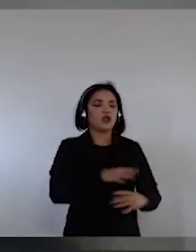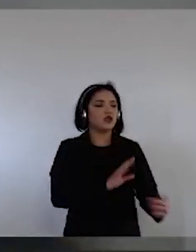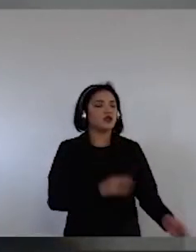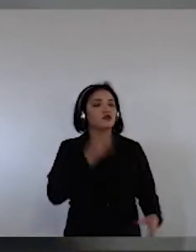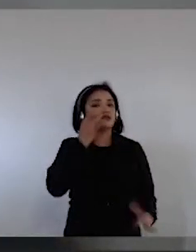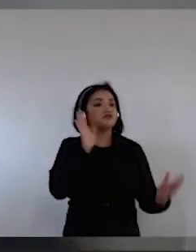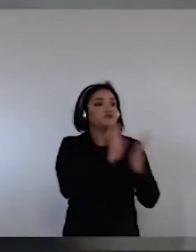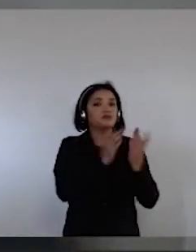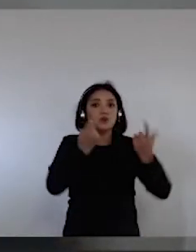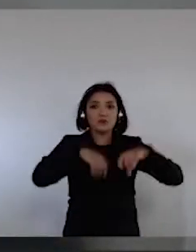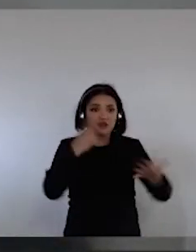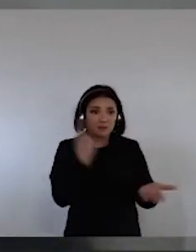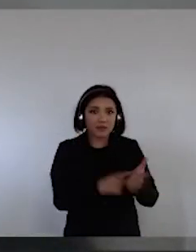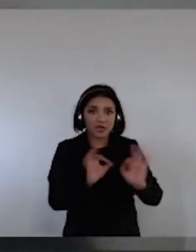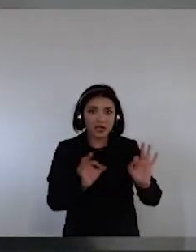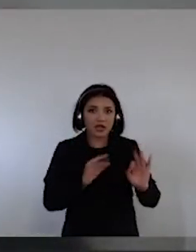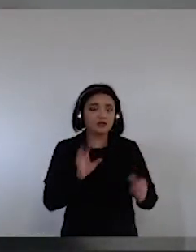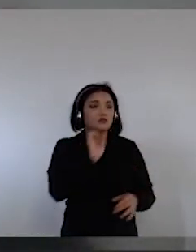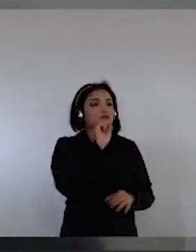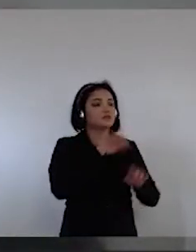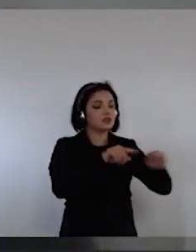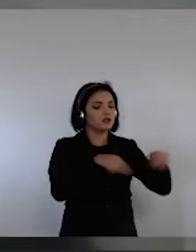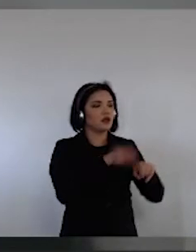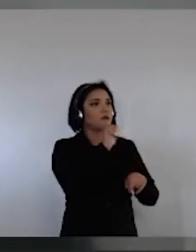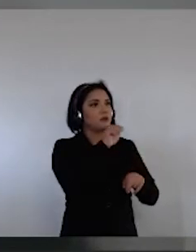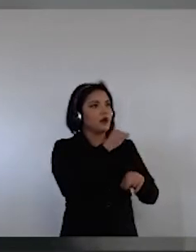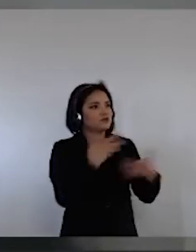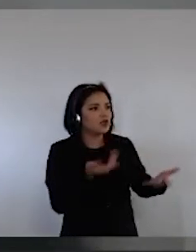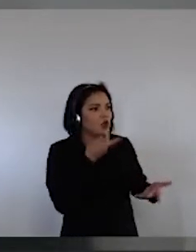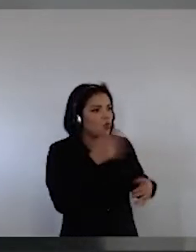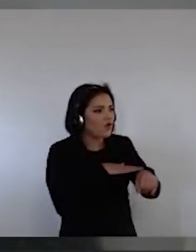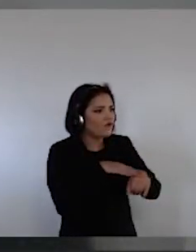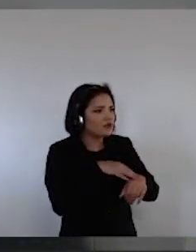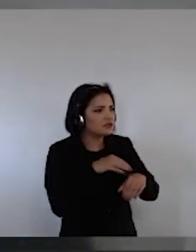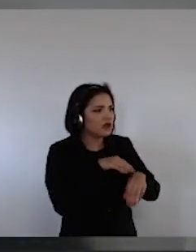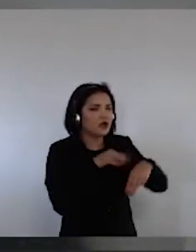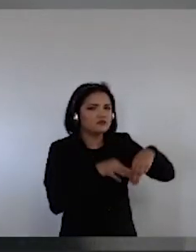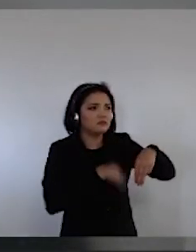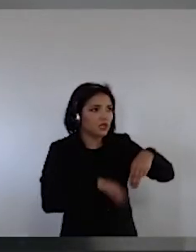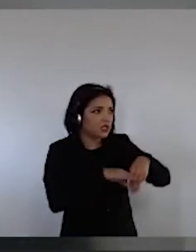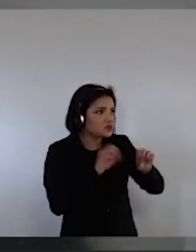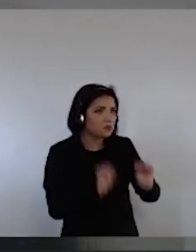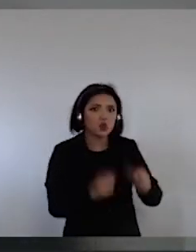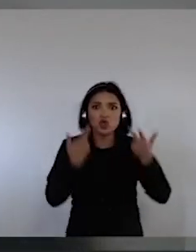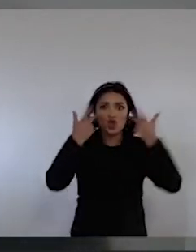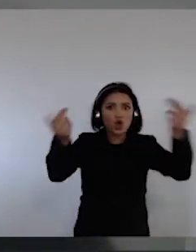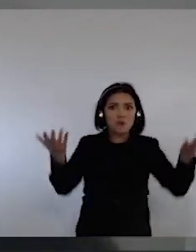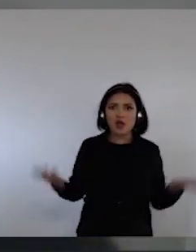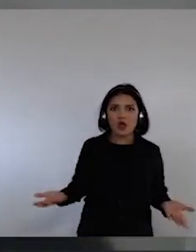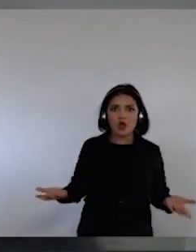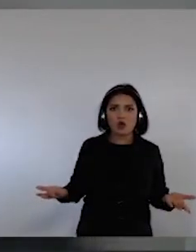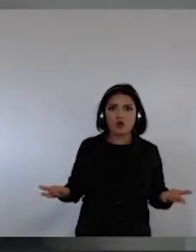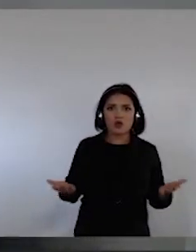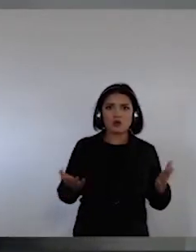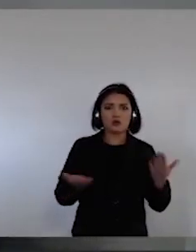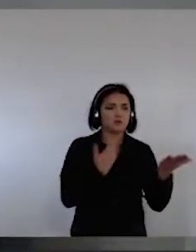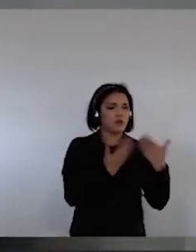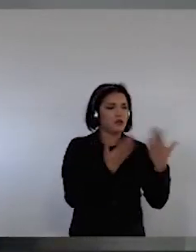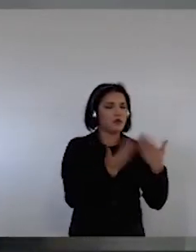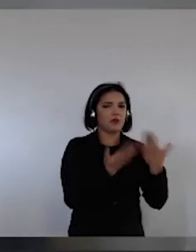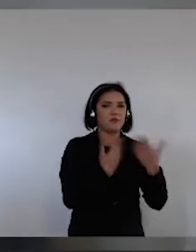final, talvez, sobre aumento de composição dos tribunais, né? Porque reclama-se muito que não se dá vazão aos julgamentos, mas ninguém quer falar